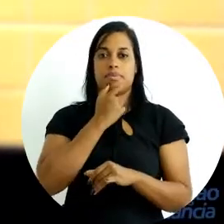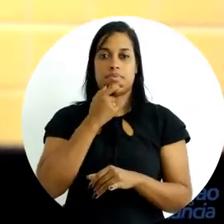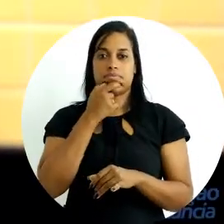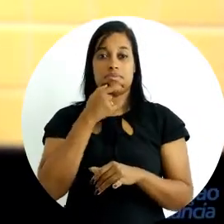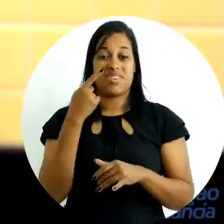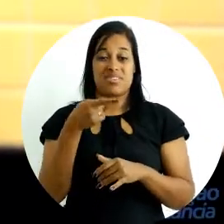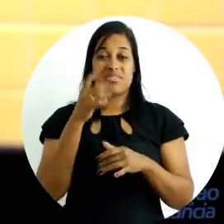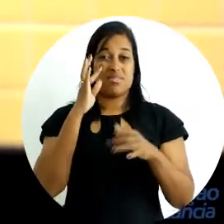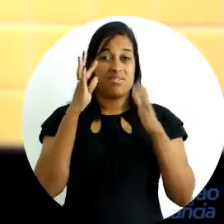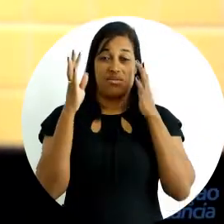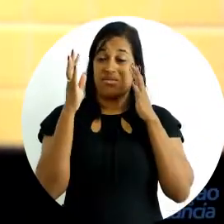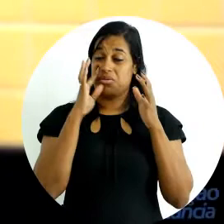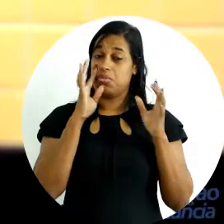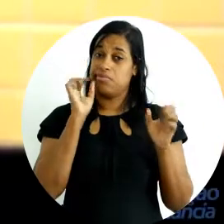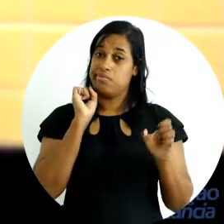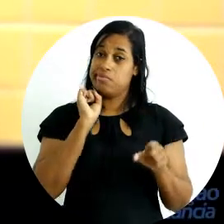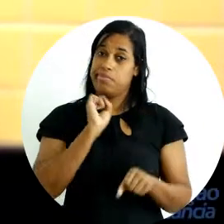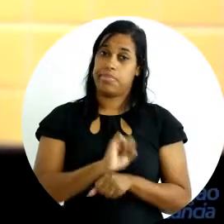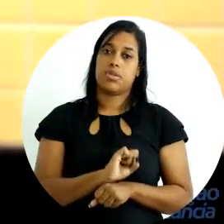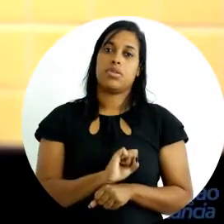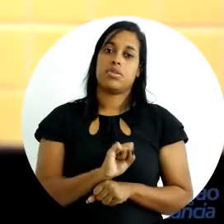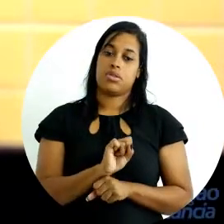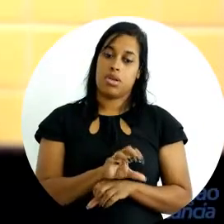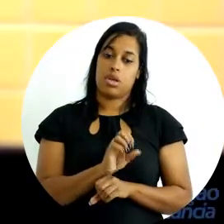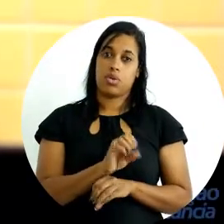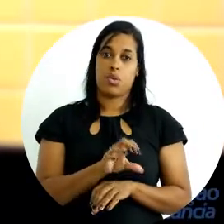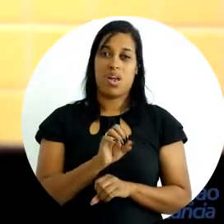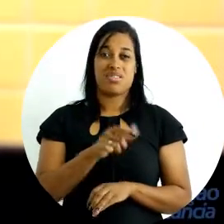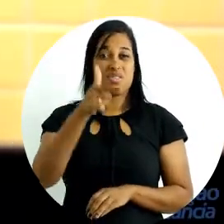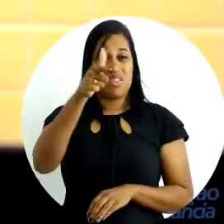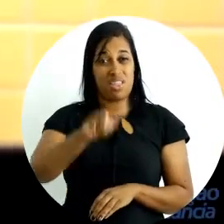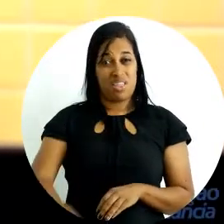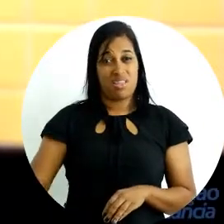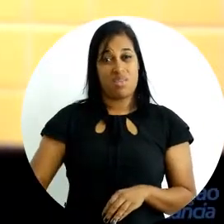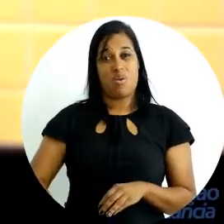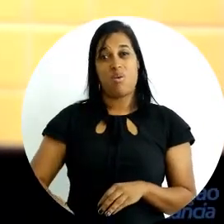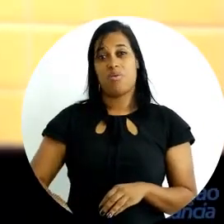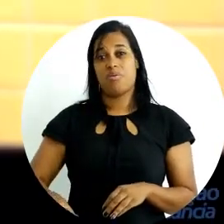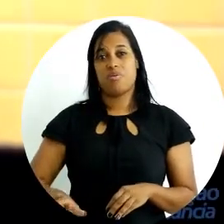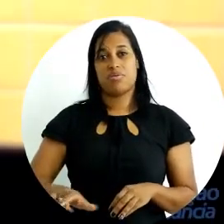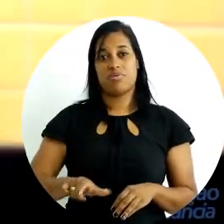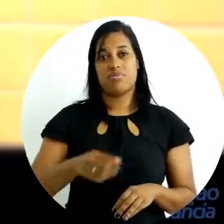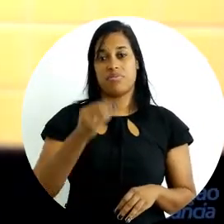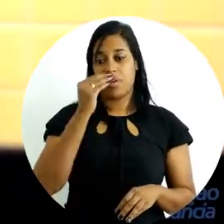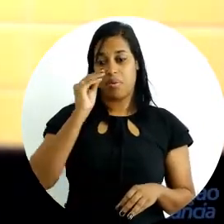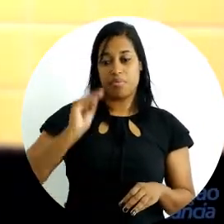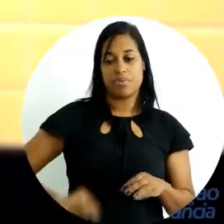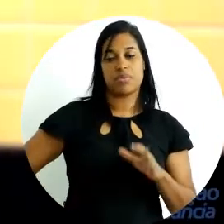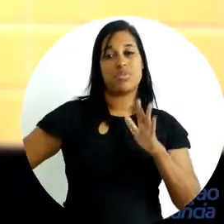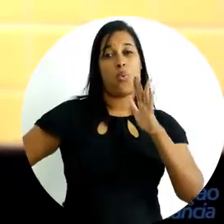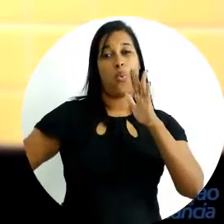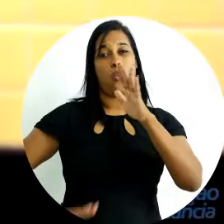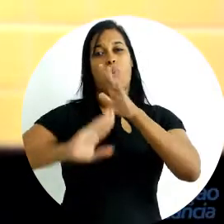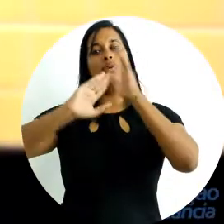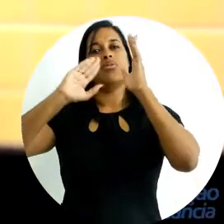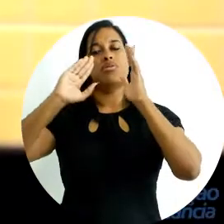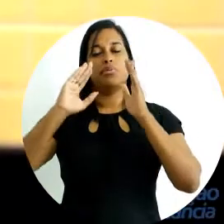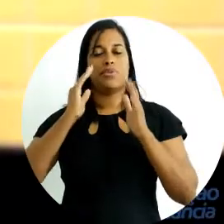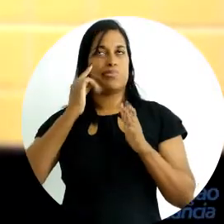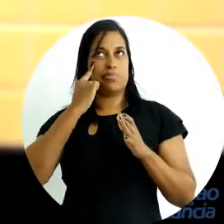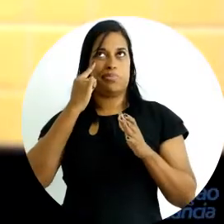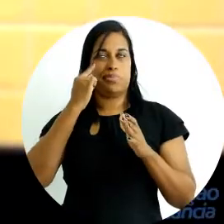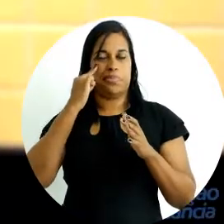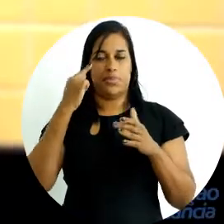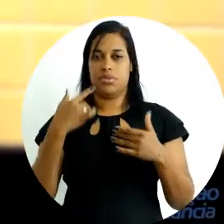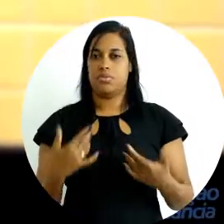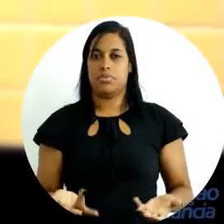fez com que esse sonho não fosse realizado. E a educação, mais uma vez, foi colocada em último plano, nem em segundo,